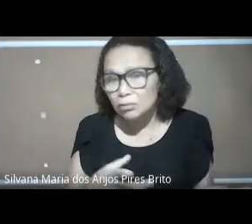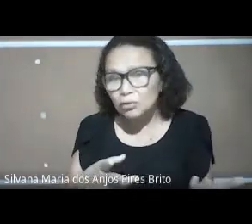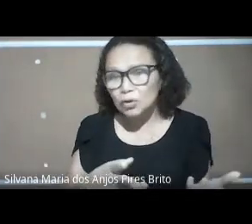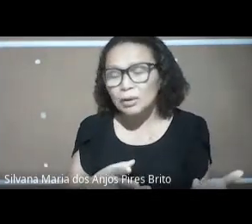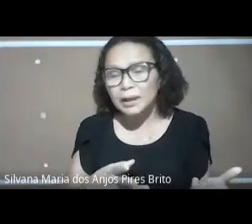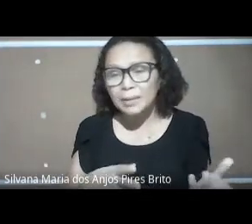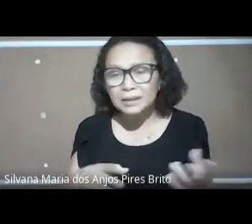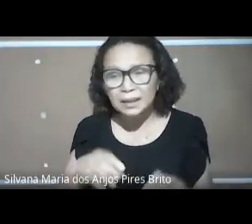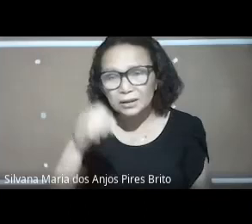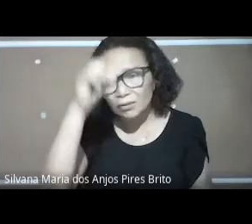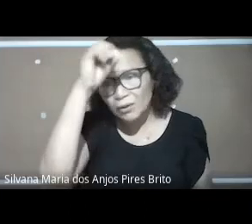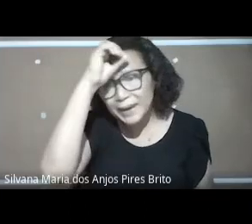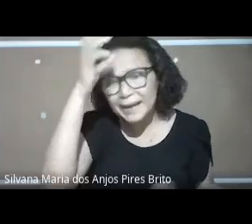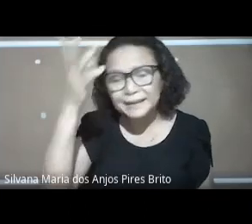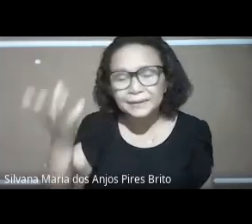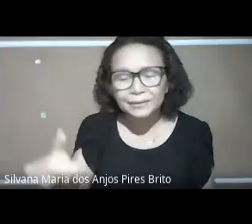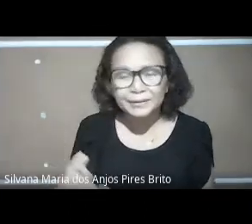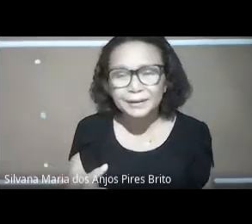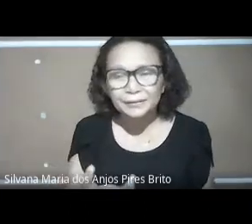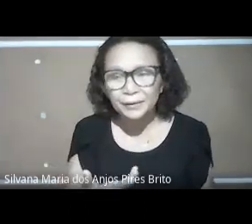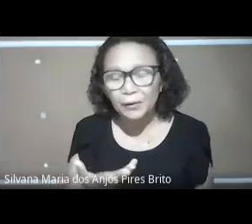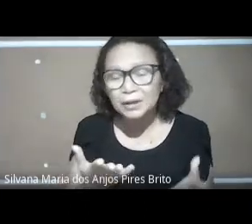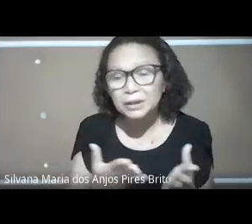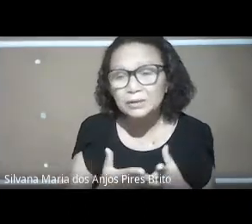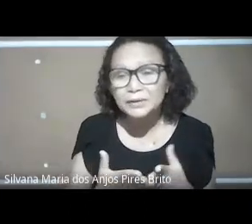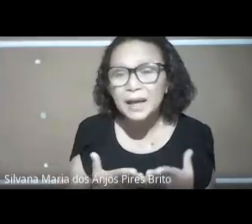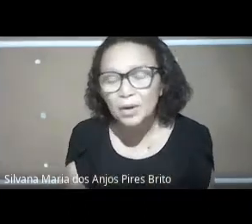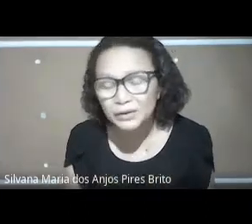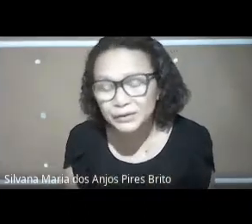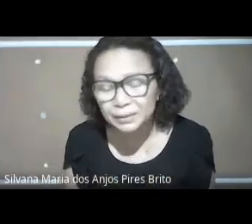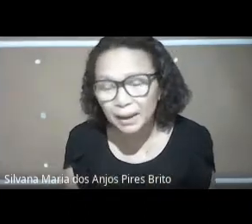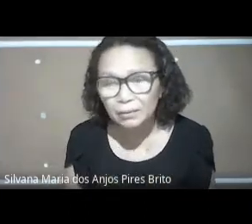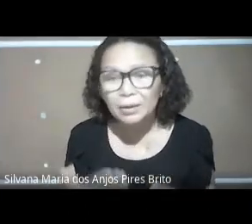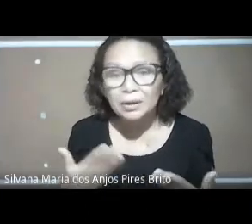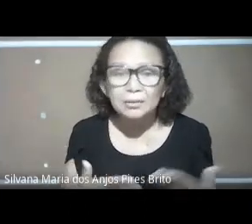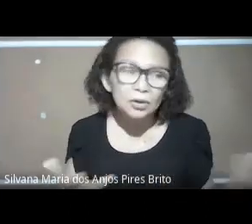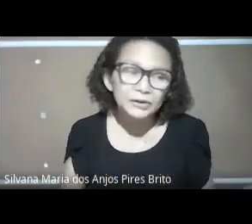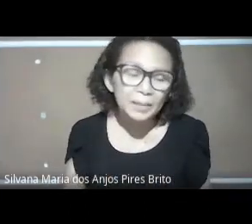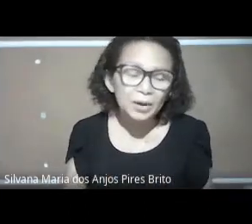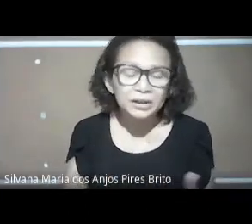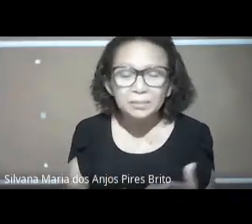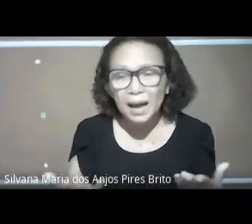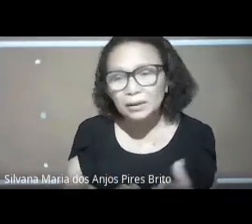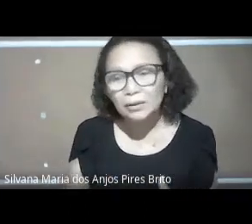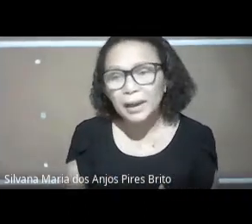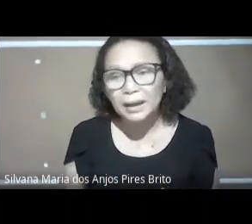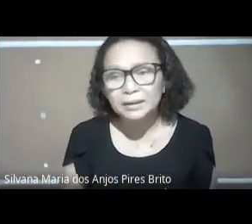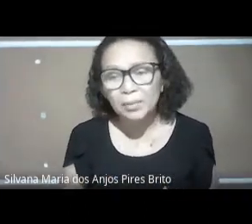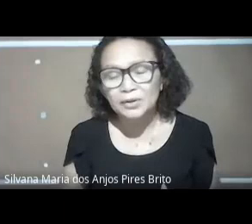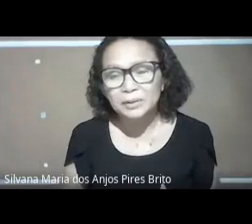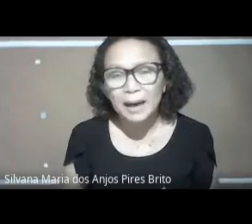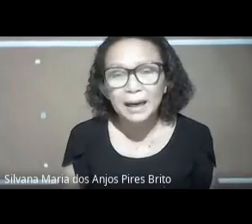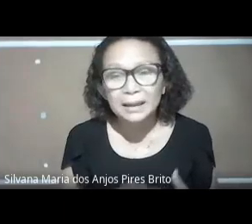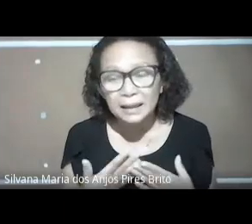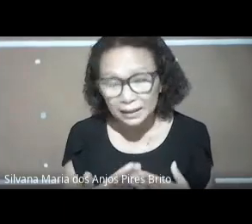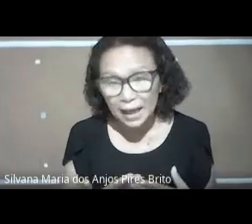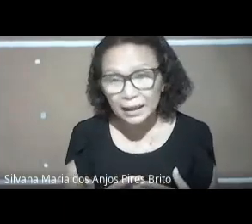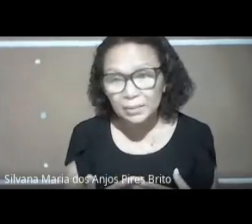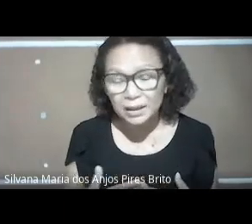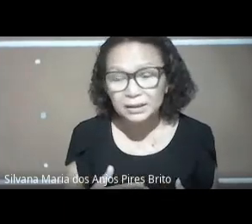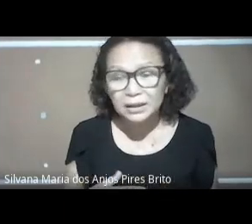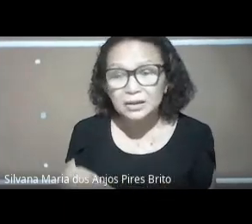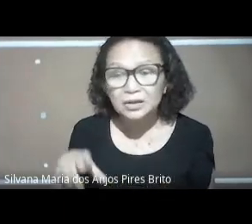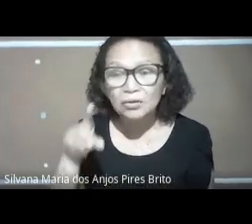não usam Libras, eles não conhecem, inclusive, ou eles não se aproximam, não se aproximaram e não querem se aproximar